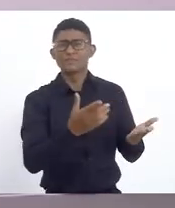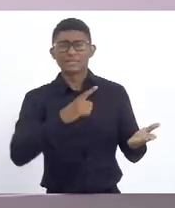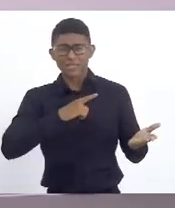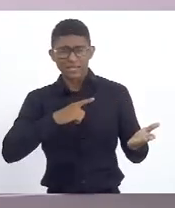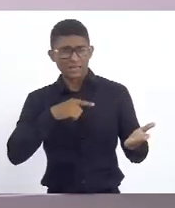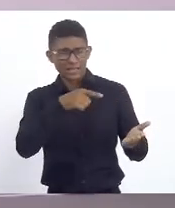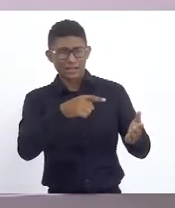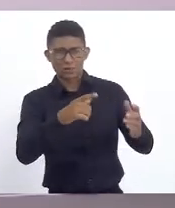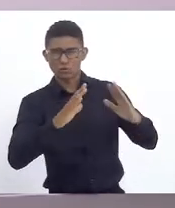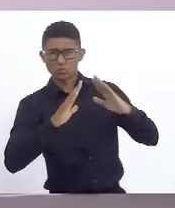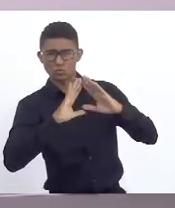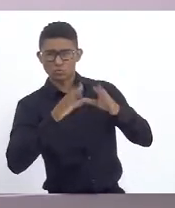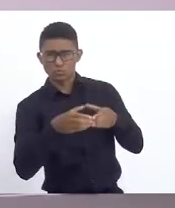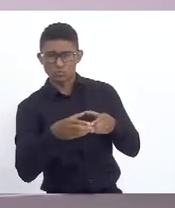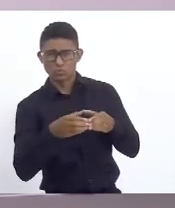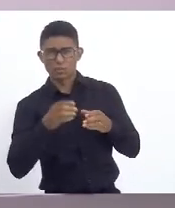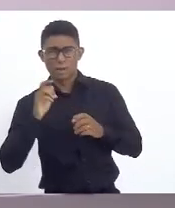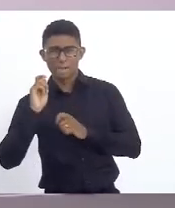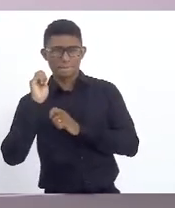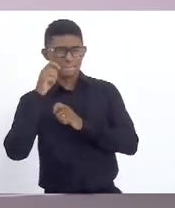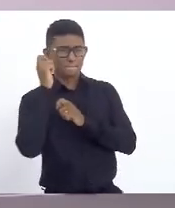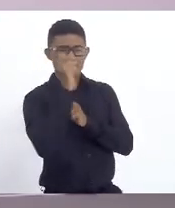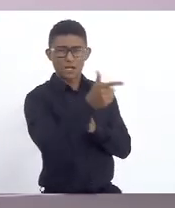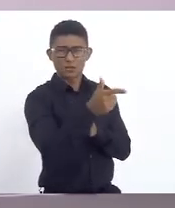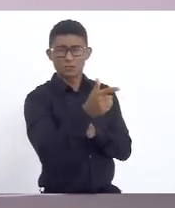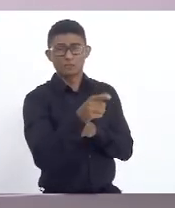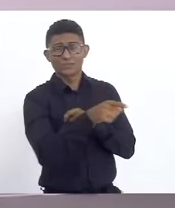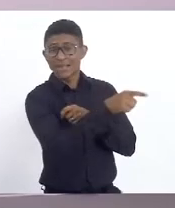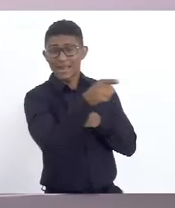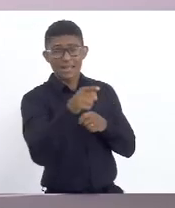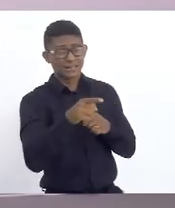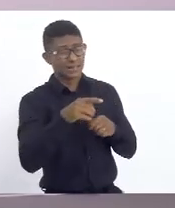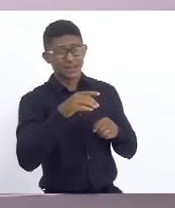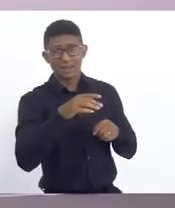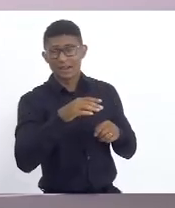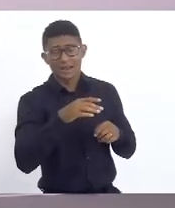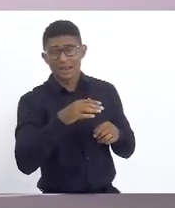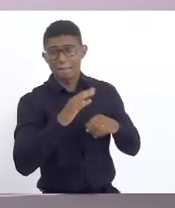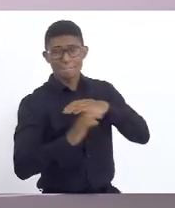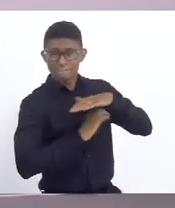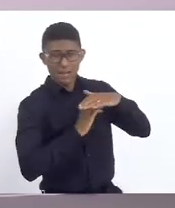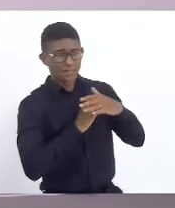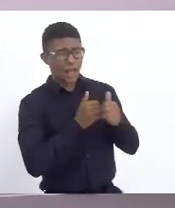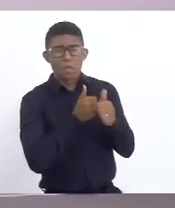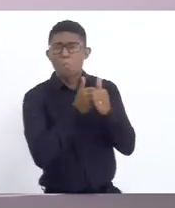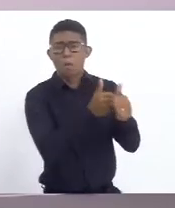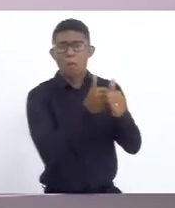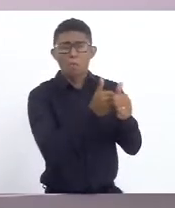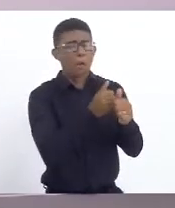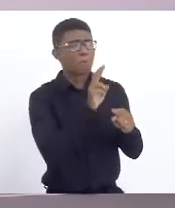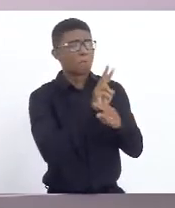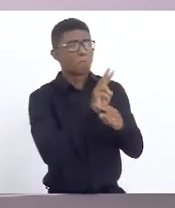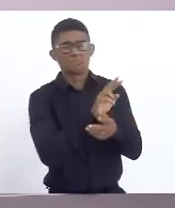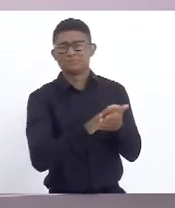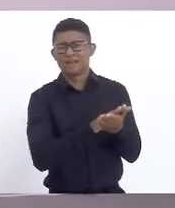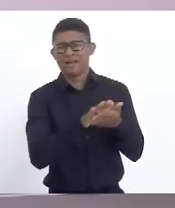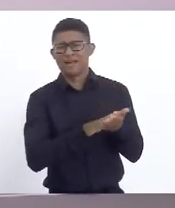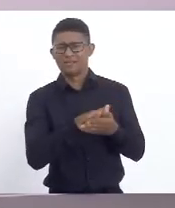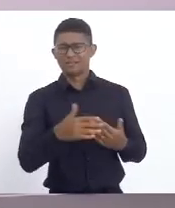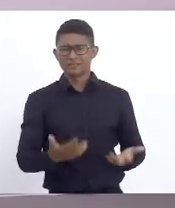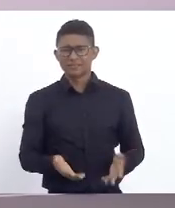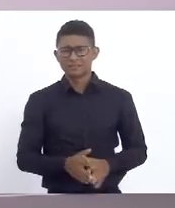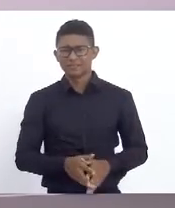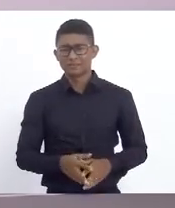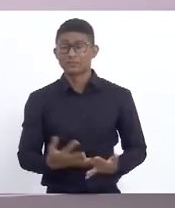pescadores. E eles não estão acompanhando, tenho certeza, a SEDAI. Perguntar ao INEA, que